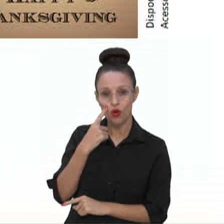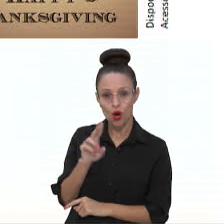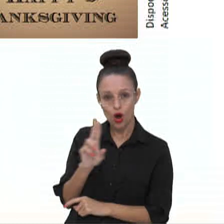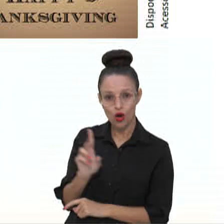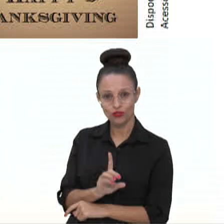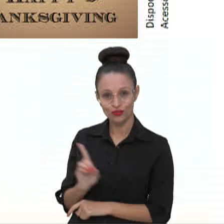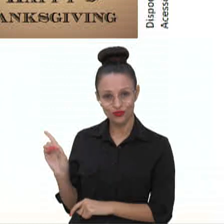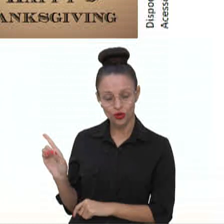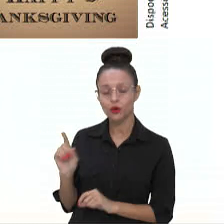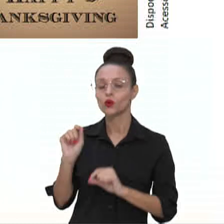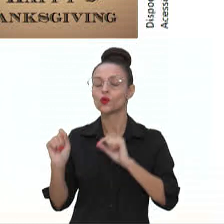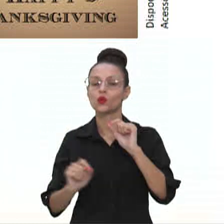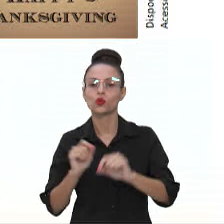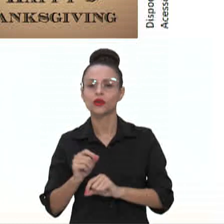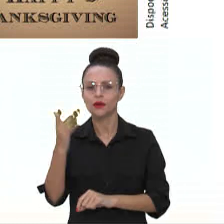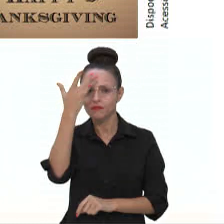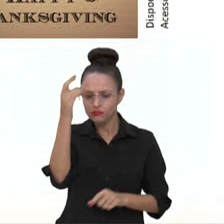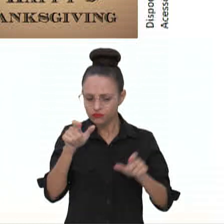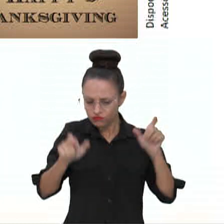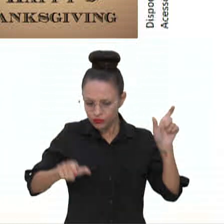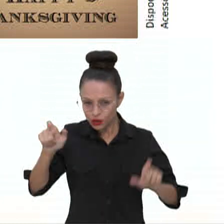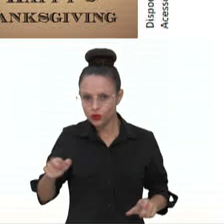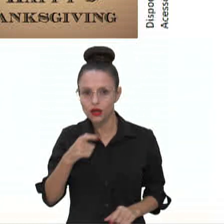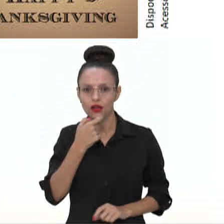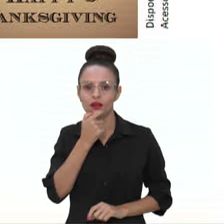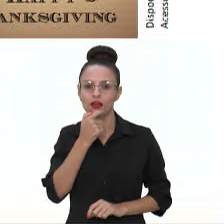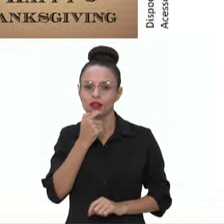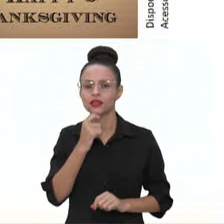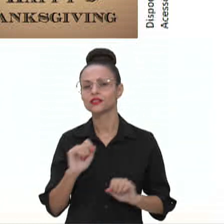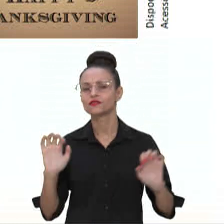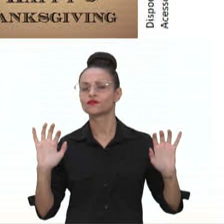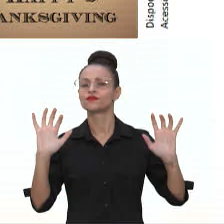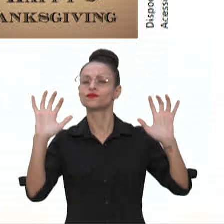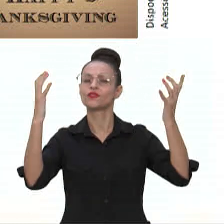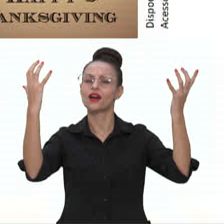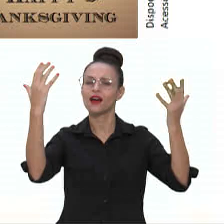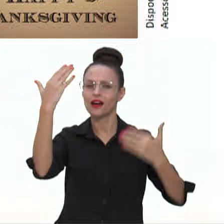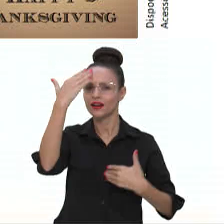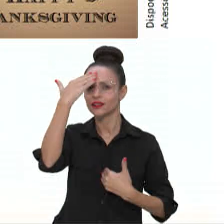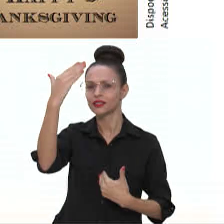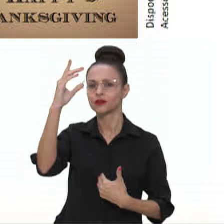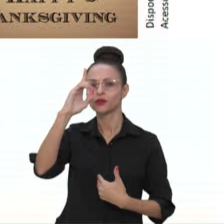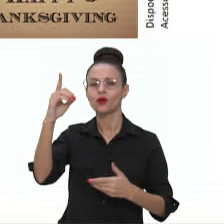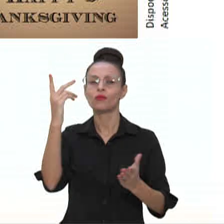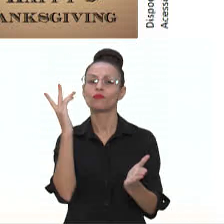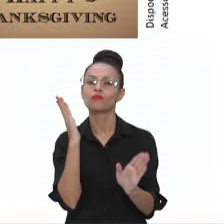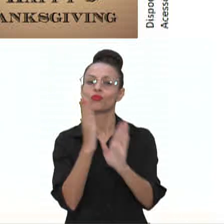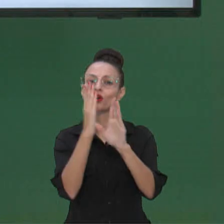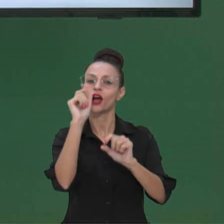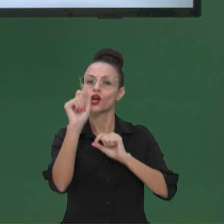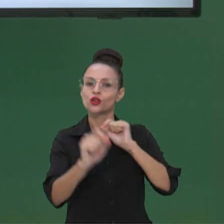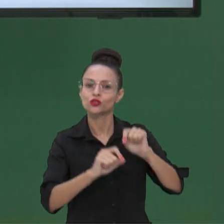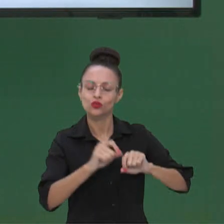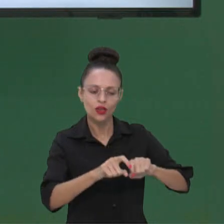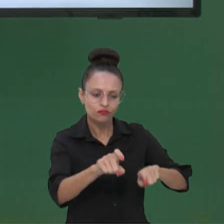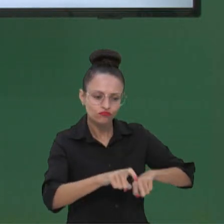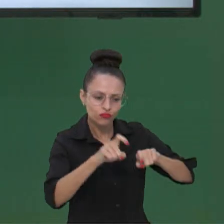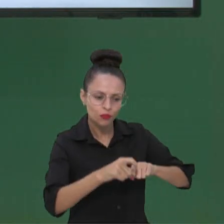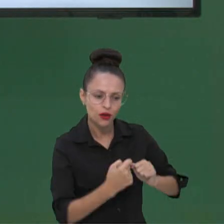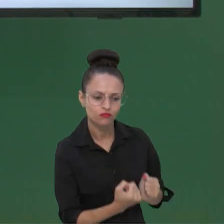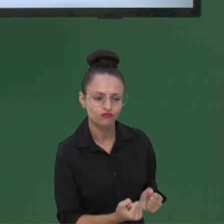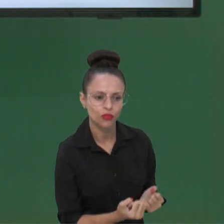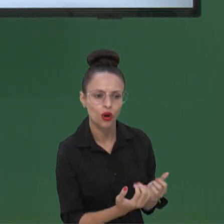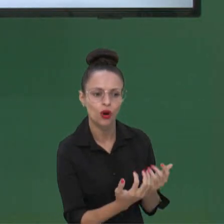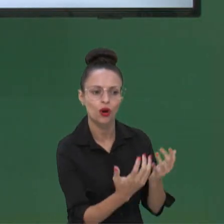quando colonos ingleses fizeram uma festa de agradecimento a Deus por boas colheitas. Então começa com